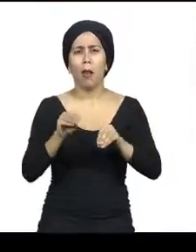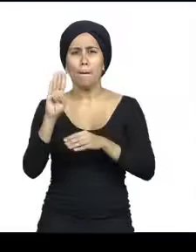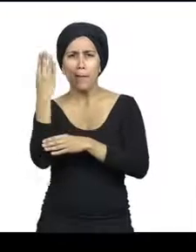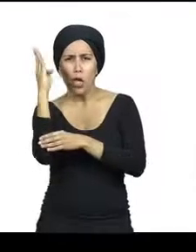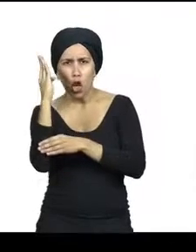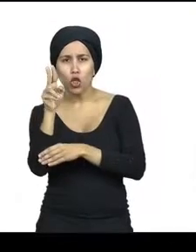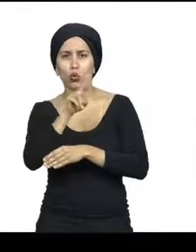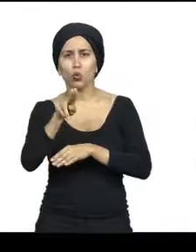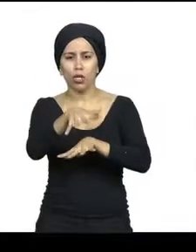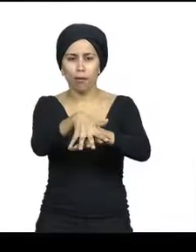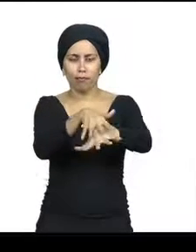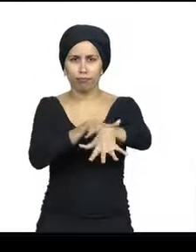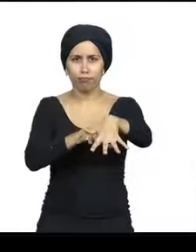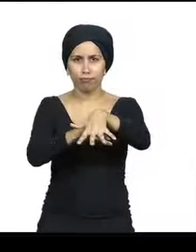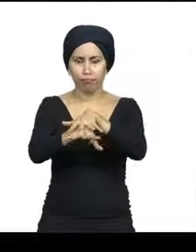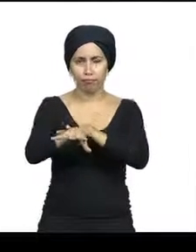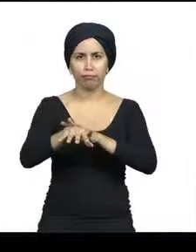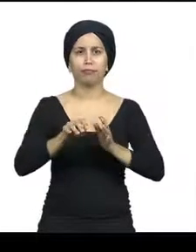indicados.